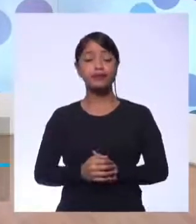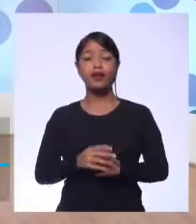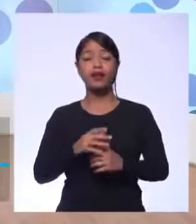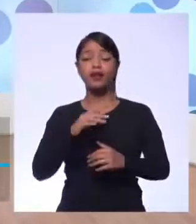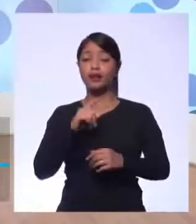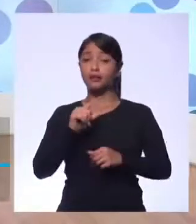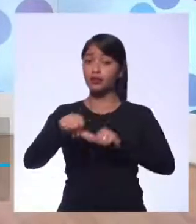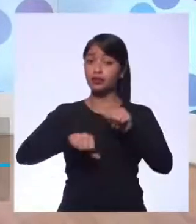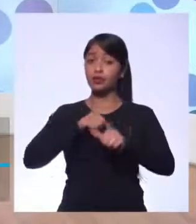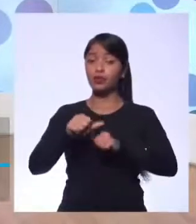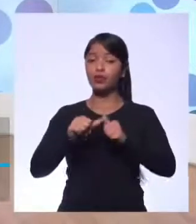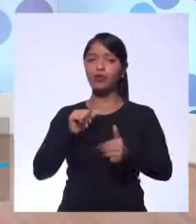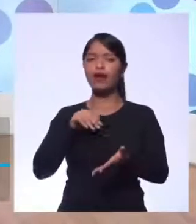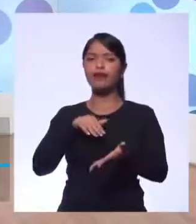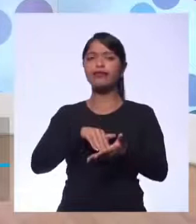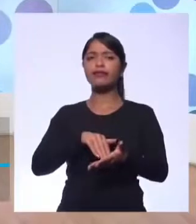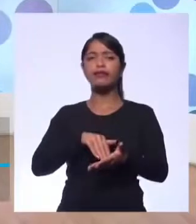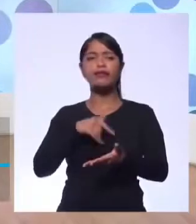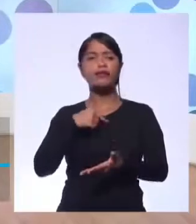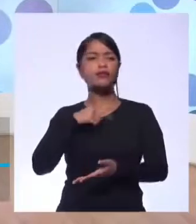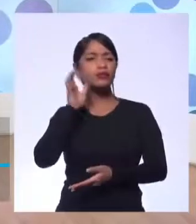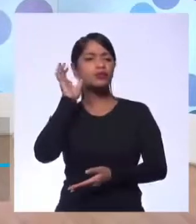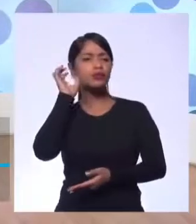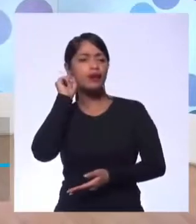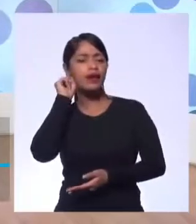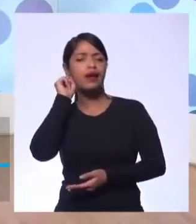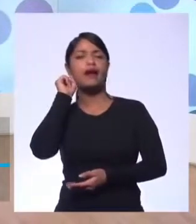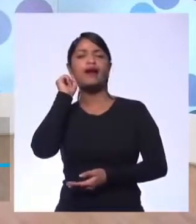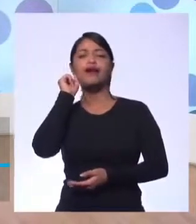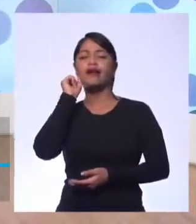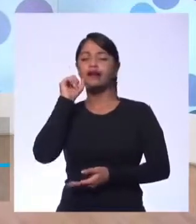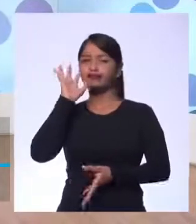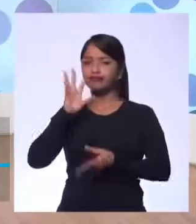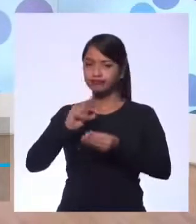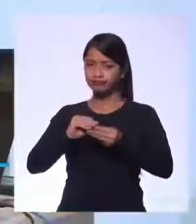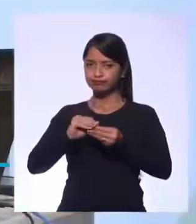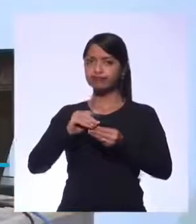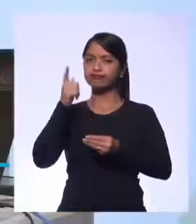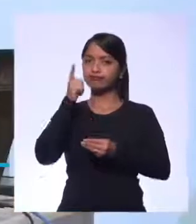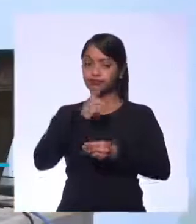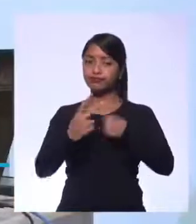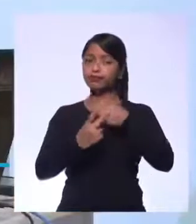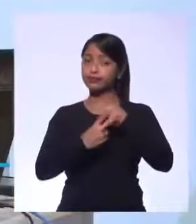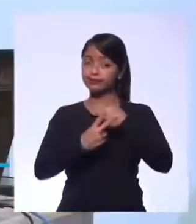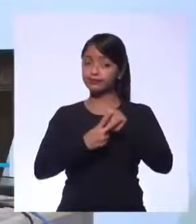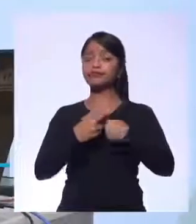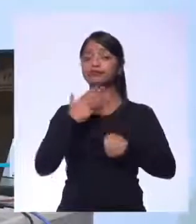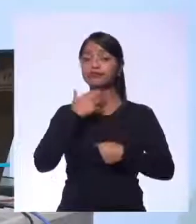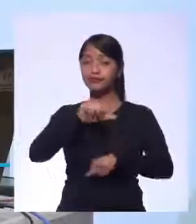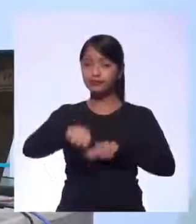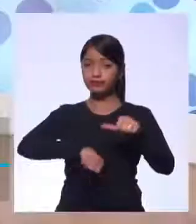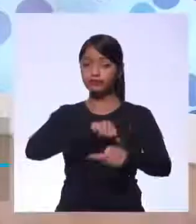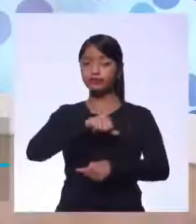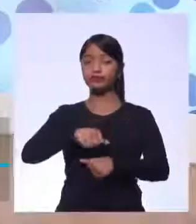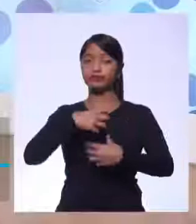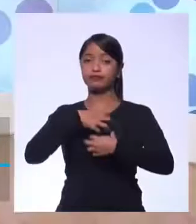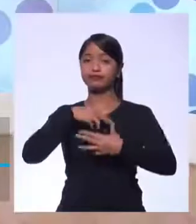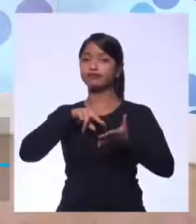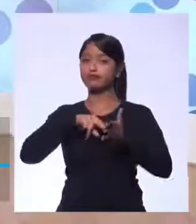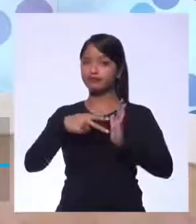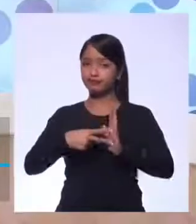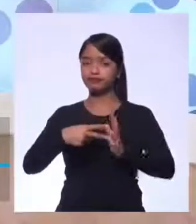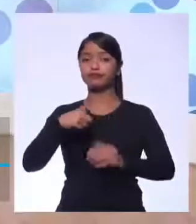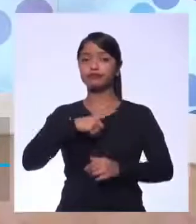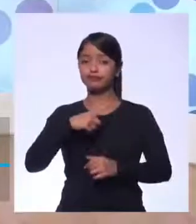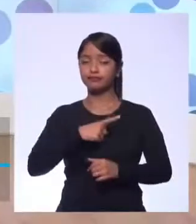que vai ouvir alguma coisa. Você já se prepara para o que vem. Sim, né? Muito bem, gente. Temos um valor semântico, né? Já tem, e porque o verbo